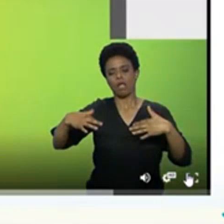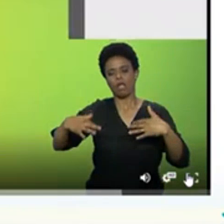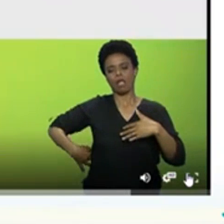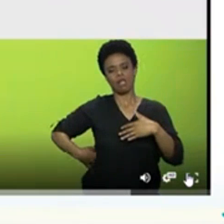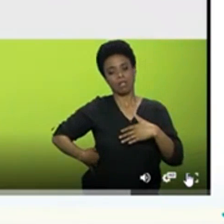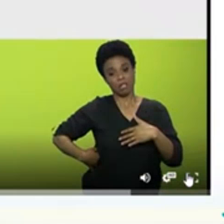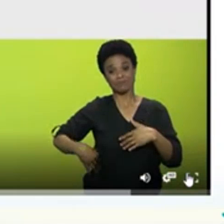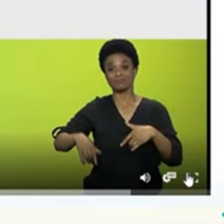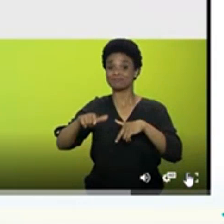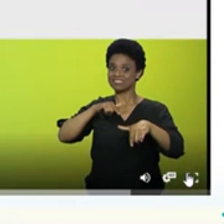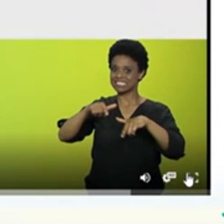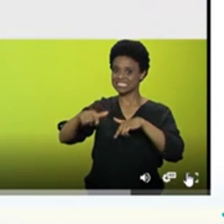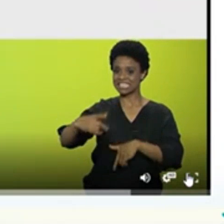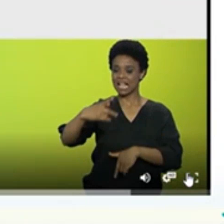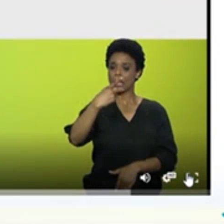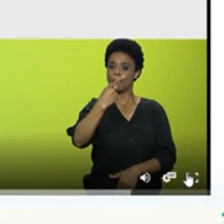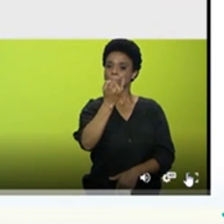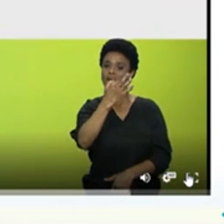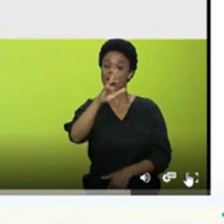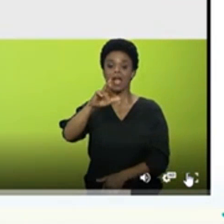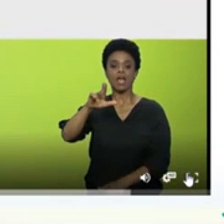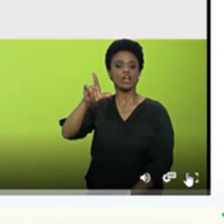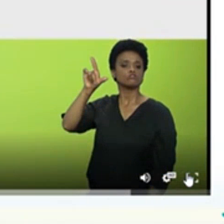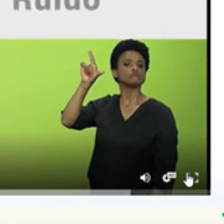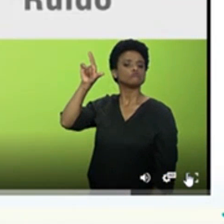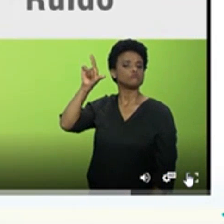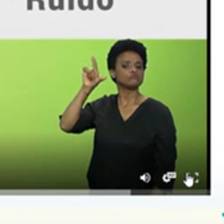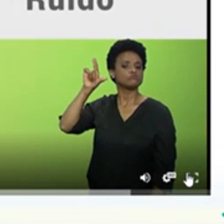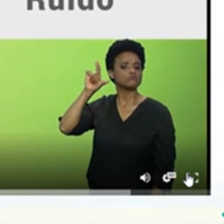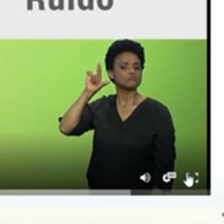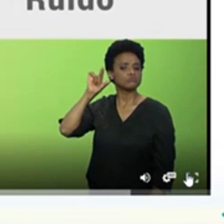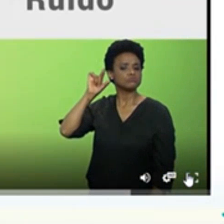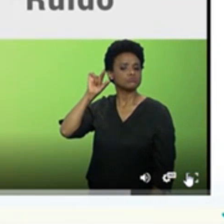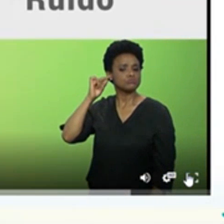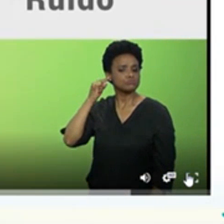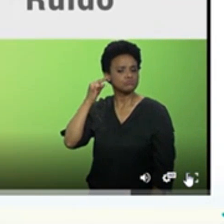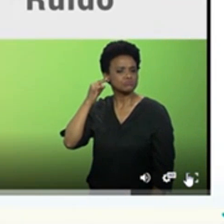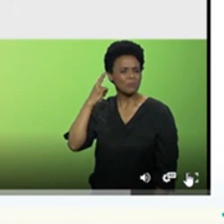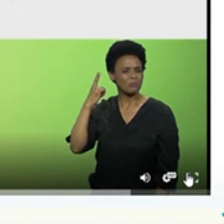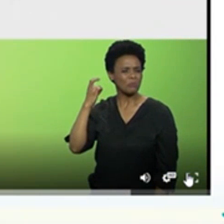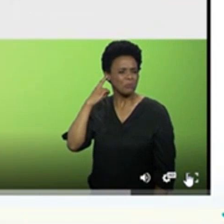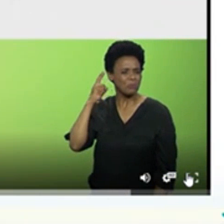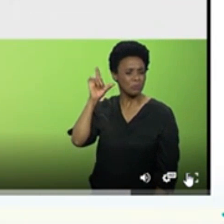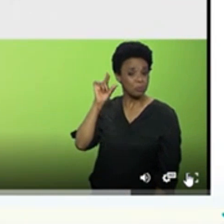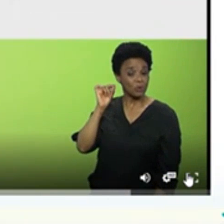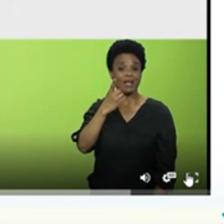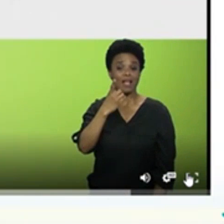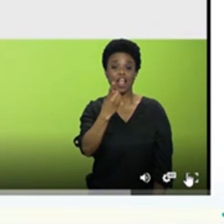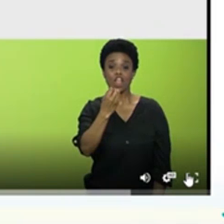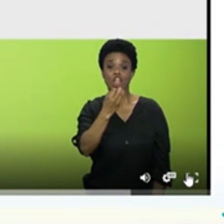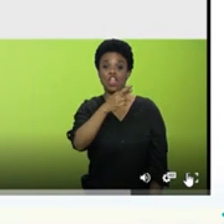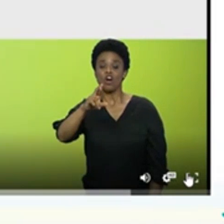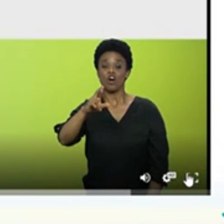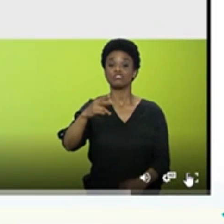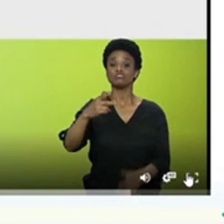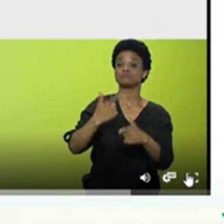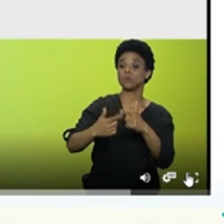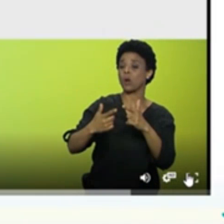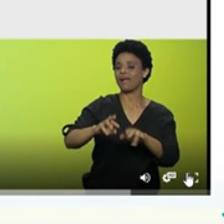ocupacionais. A PAIR se refere a uma diminuição gradual do nível de audição por causa de ruído. Já o DORT é causado por